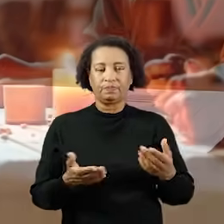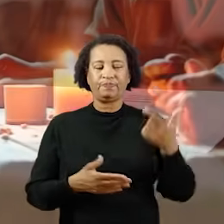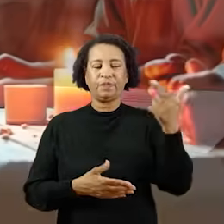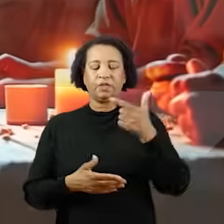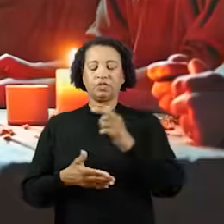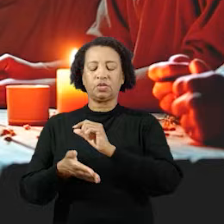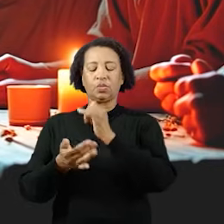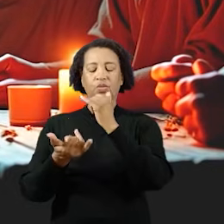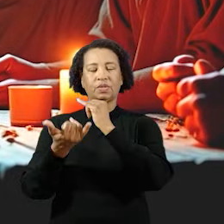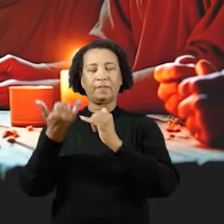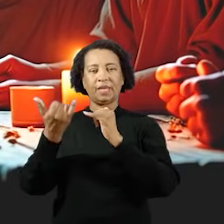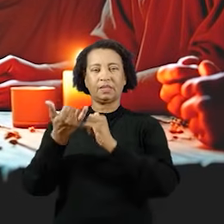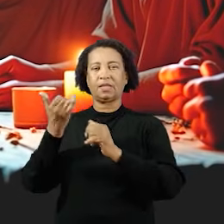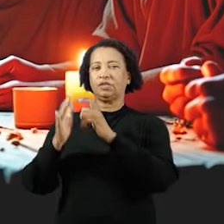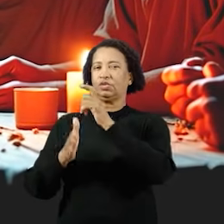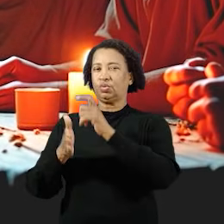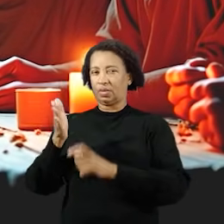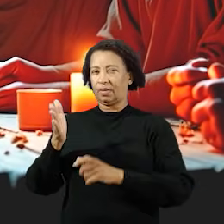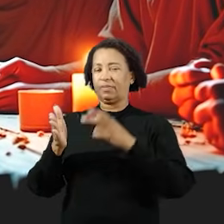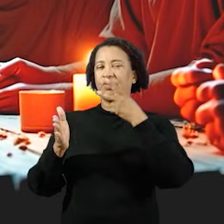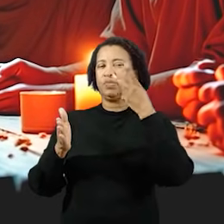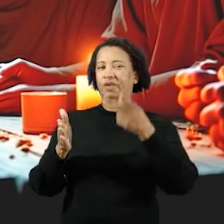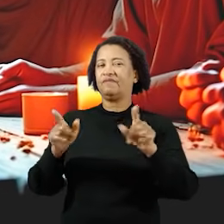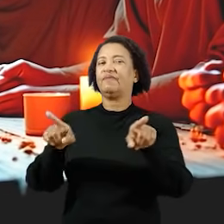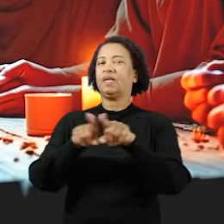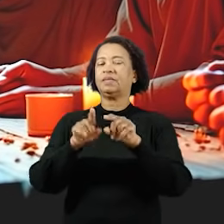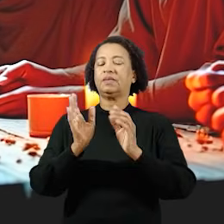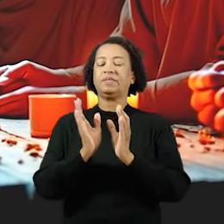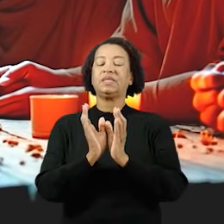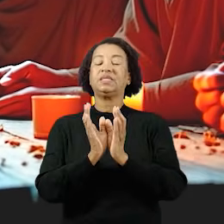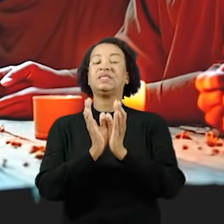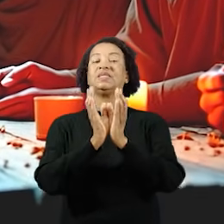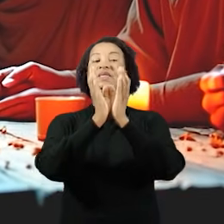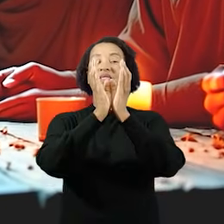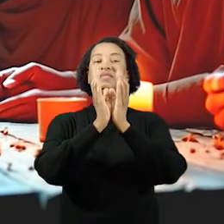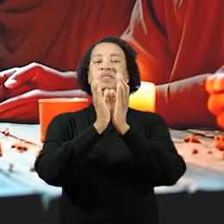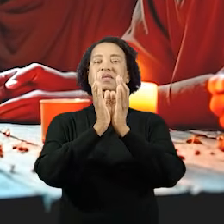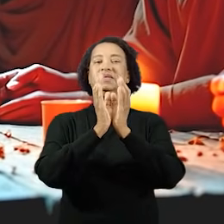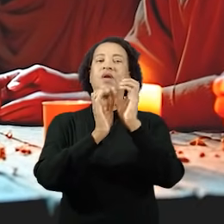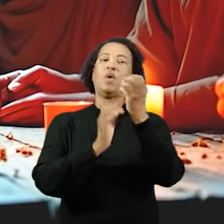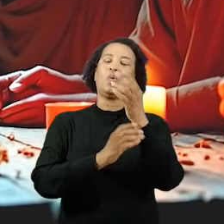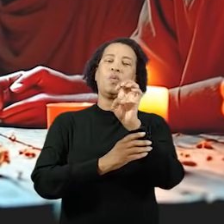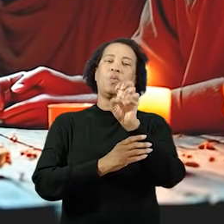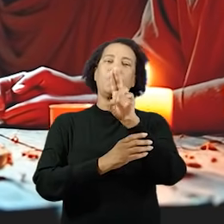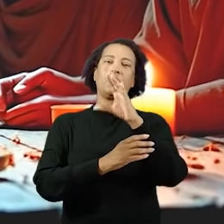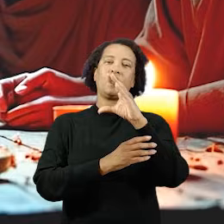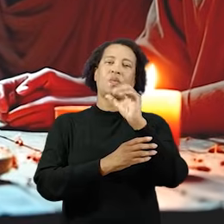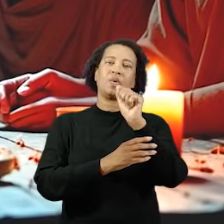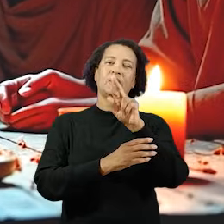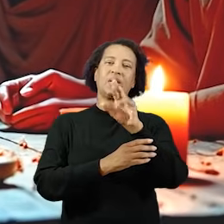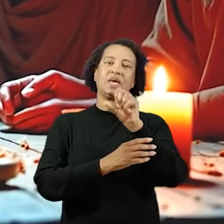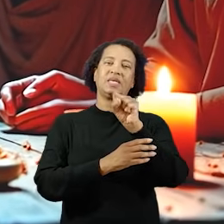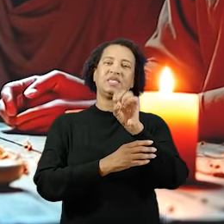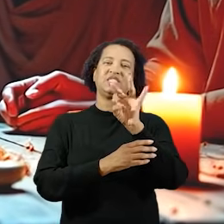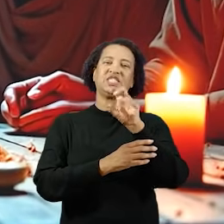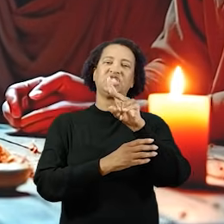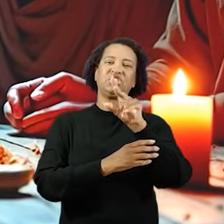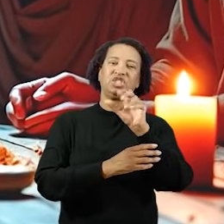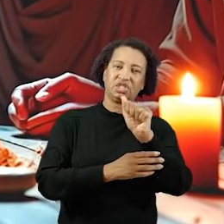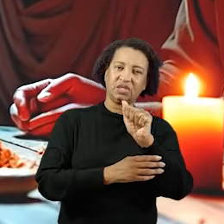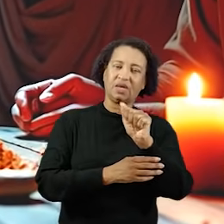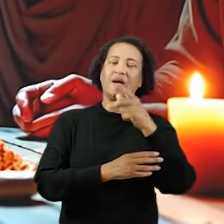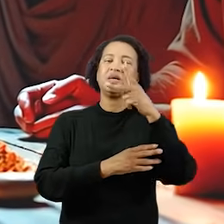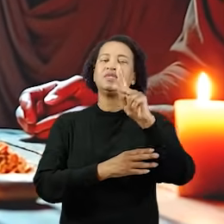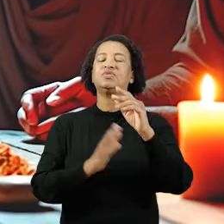metade deste capítulo, Paulo trata da questão da Santa Ceia, a mesa do Senhor, ou Eucaristia. Como a sua igreja chama,